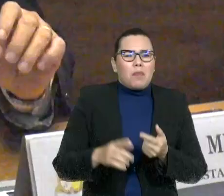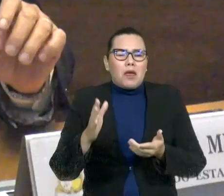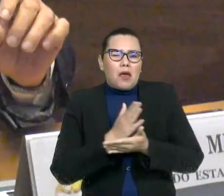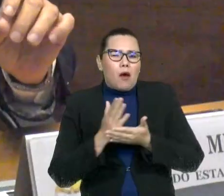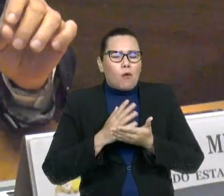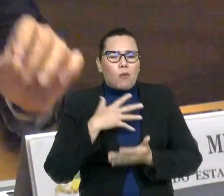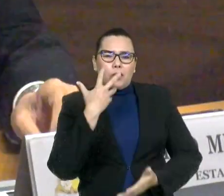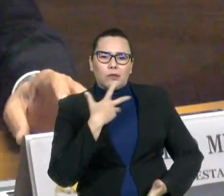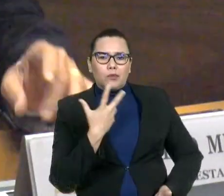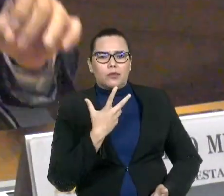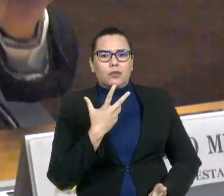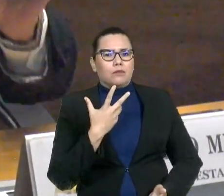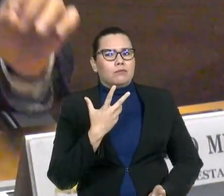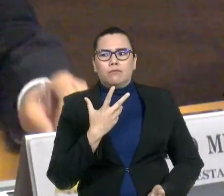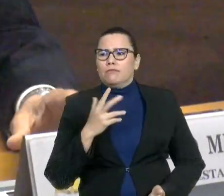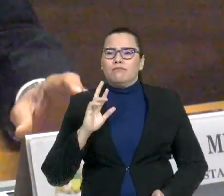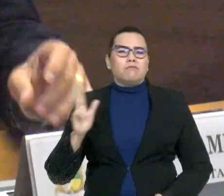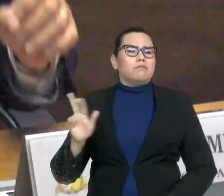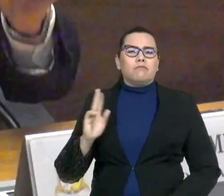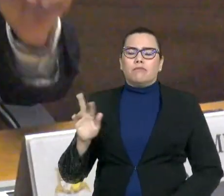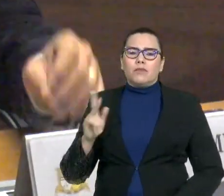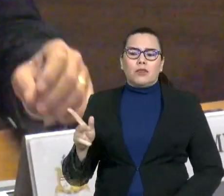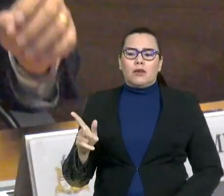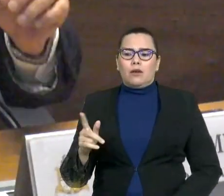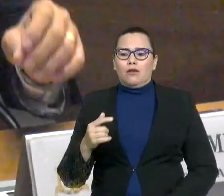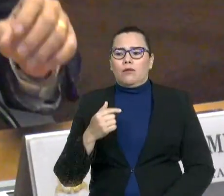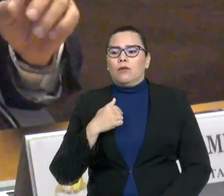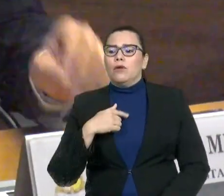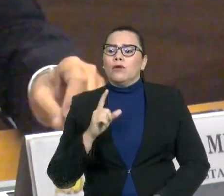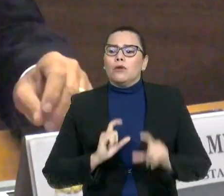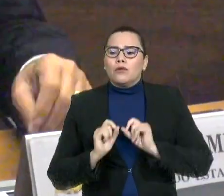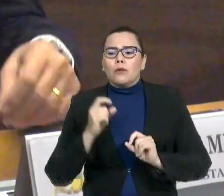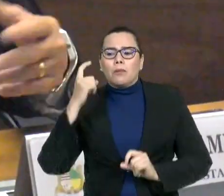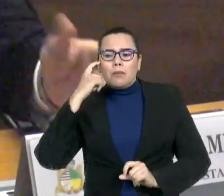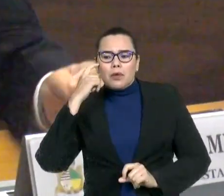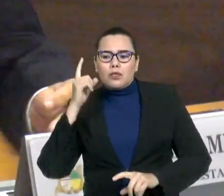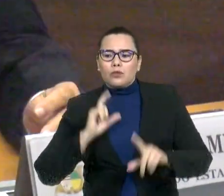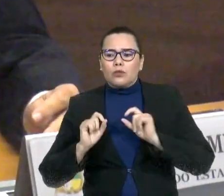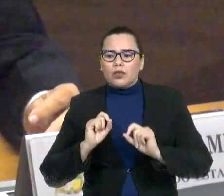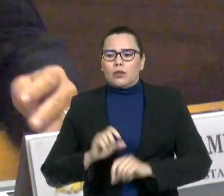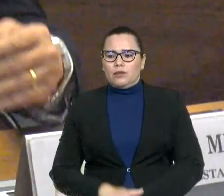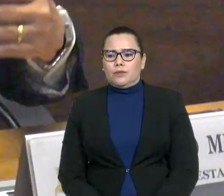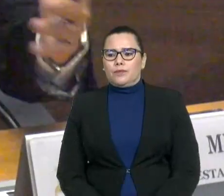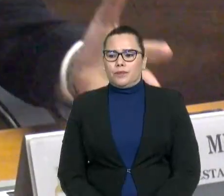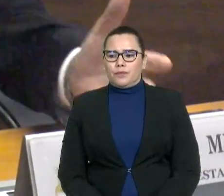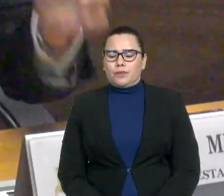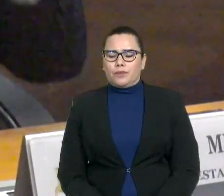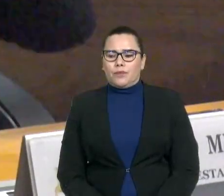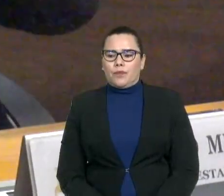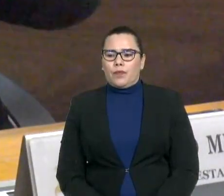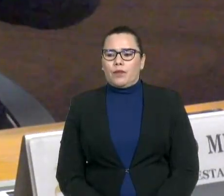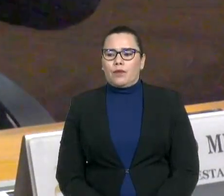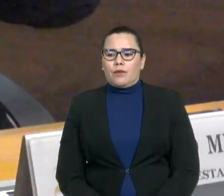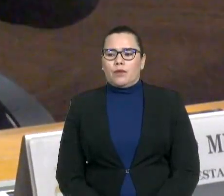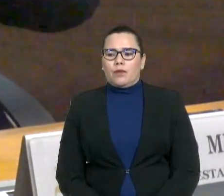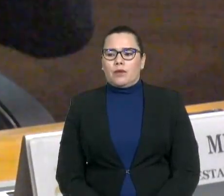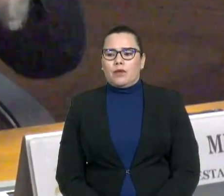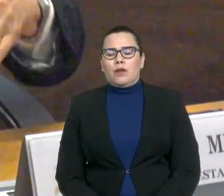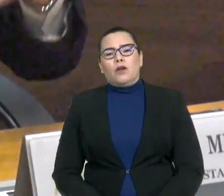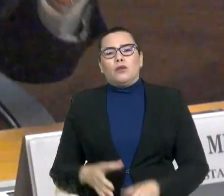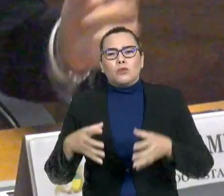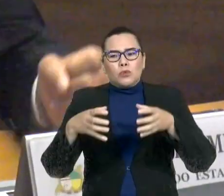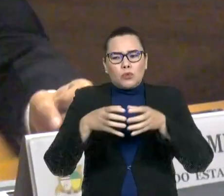esses shows, esses espetáculos, apresentação de artistas ou bandas